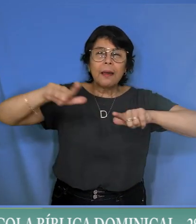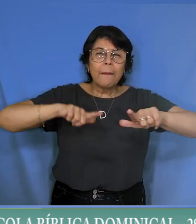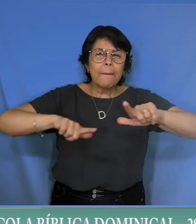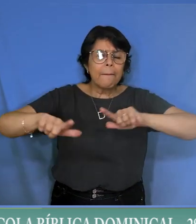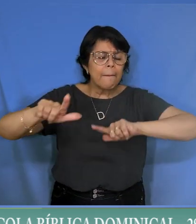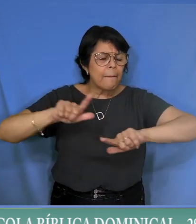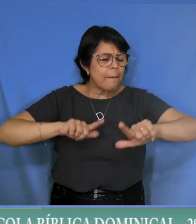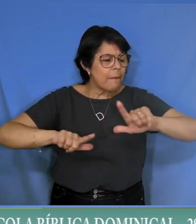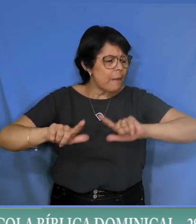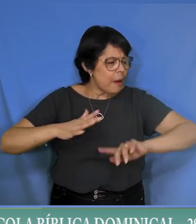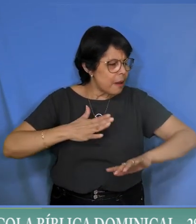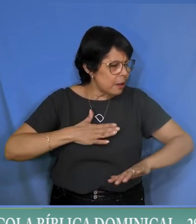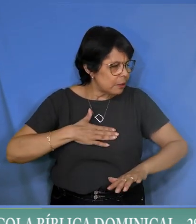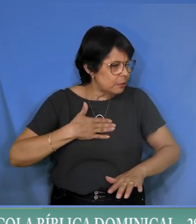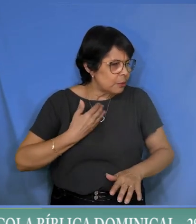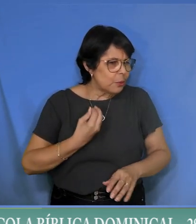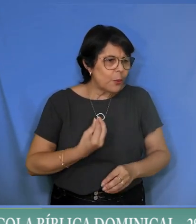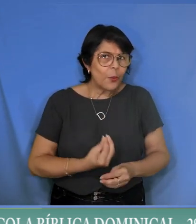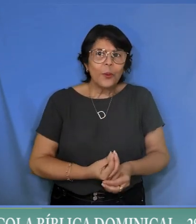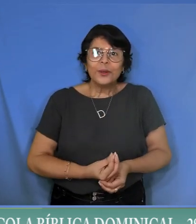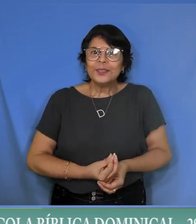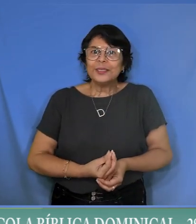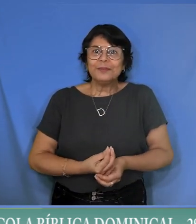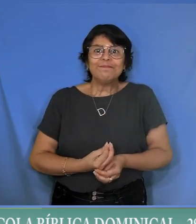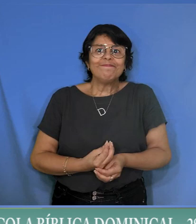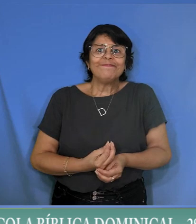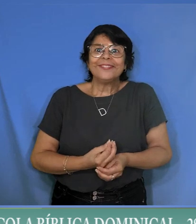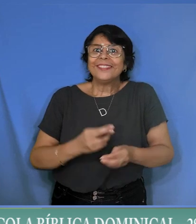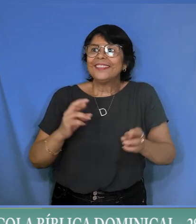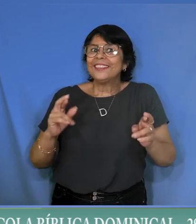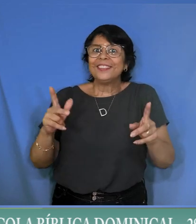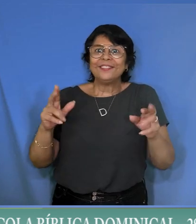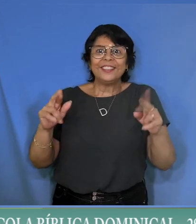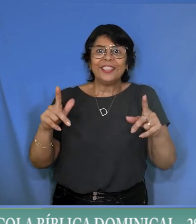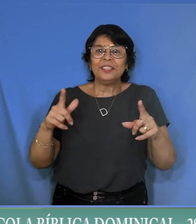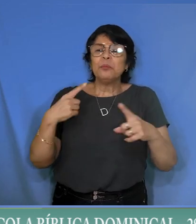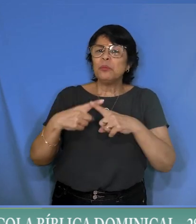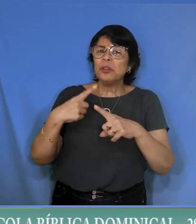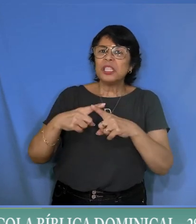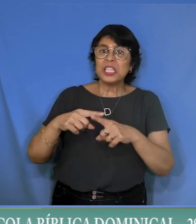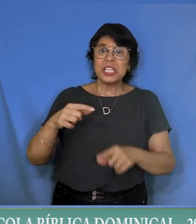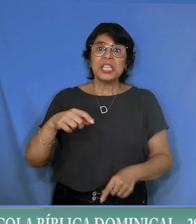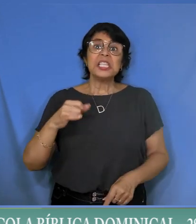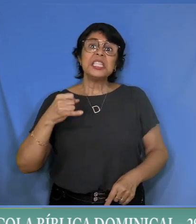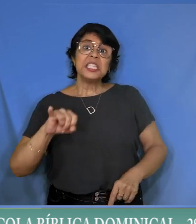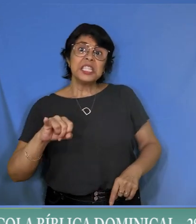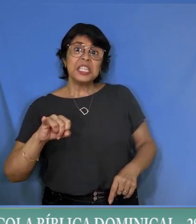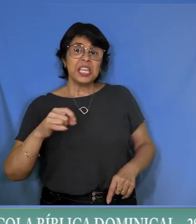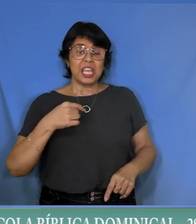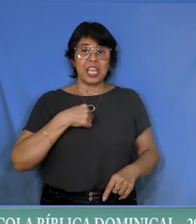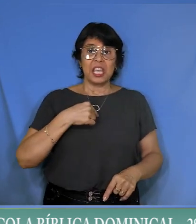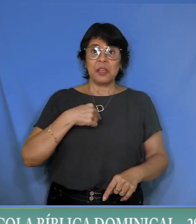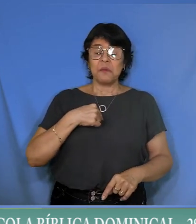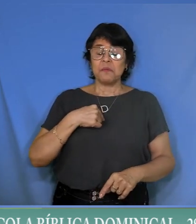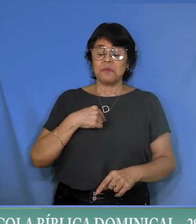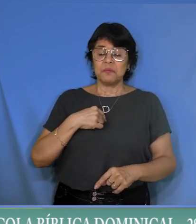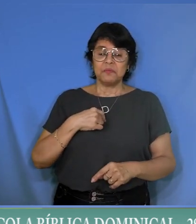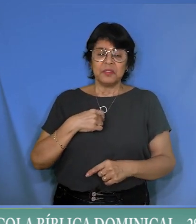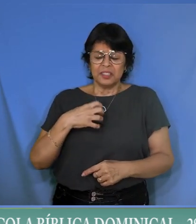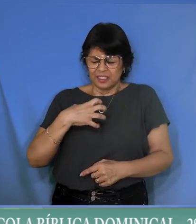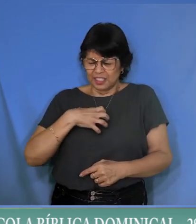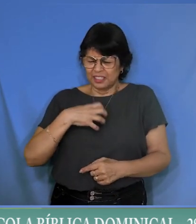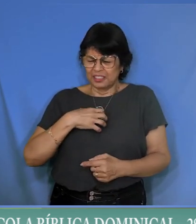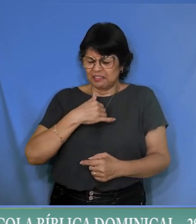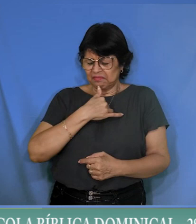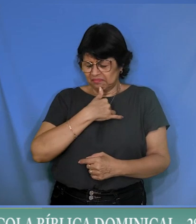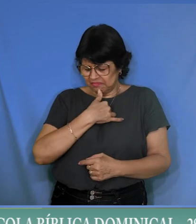ele entristece, eu também me entristeço. Muitas das minhas angústias, aflições e tristezas nascem